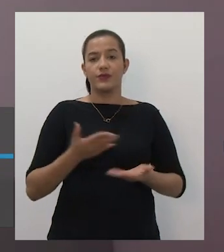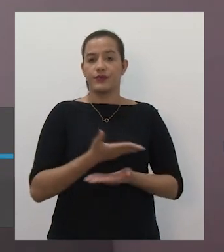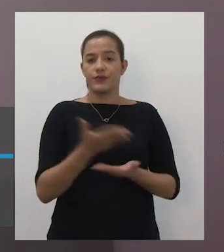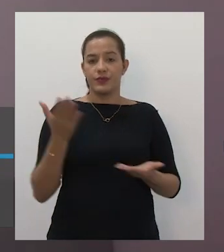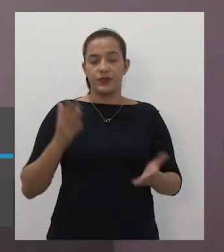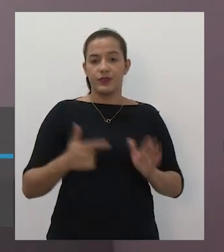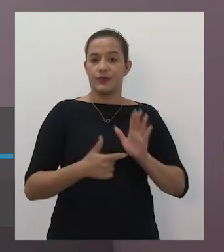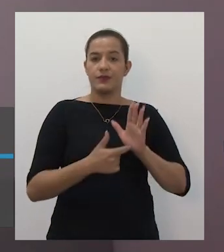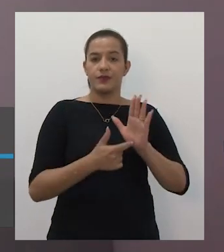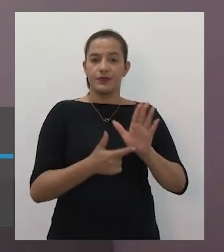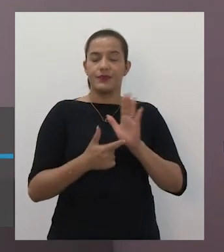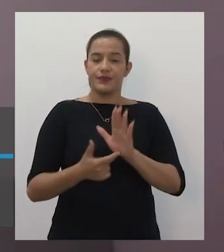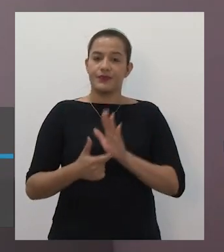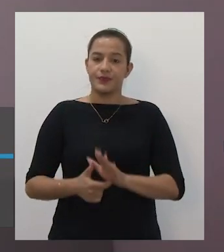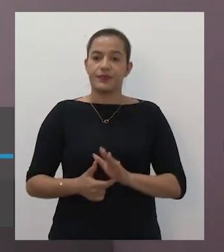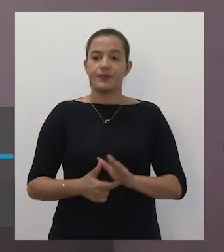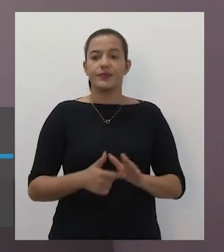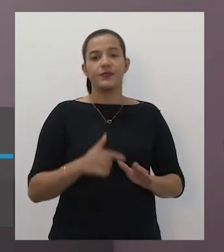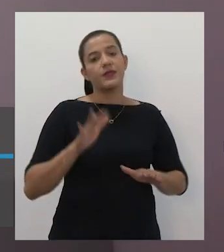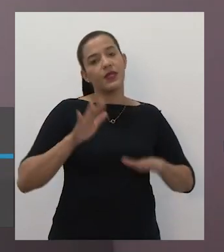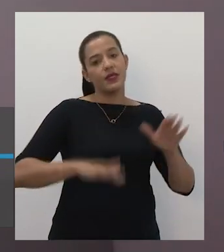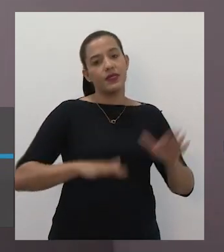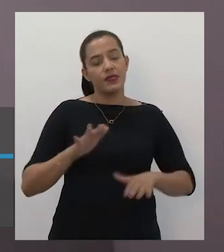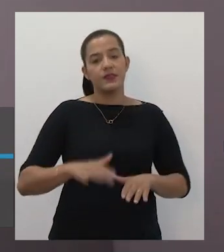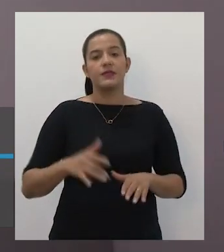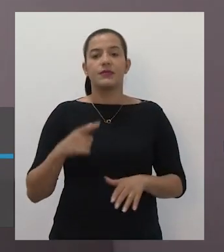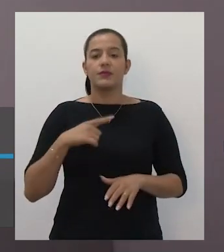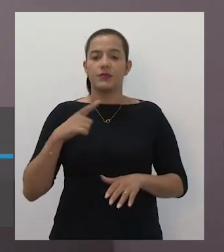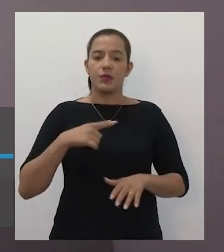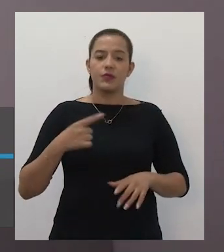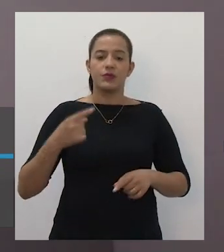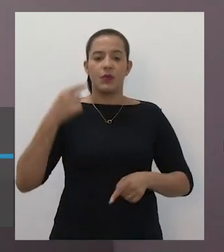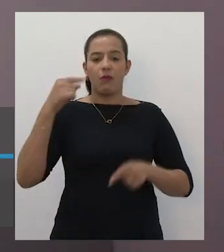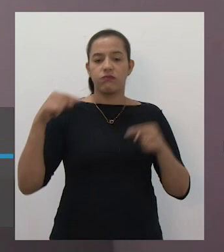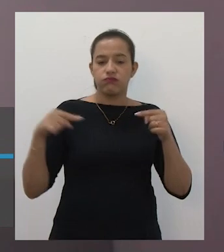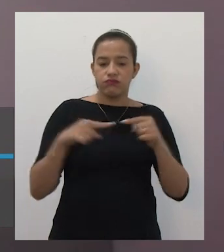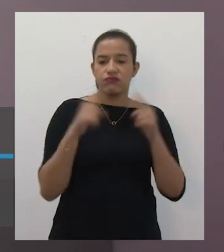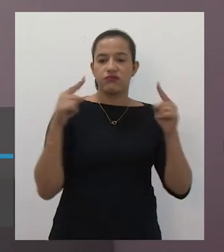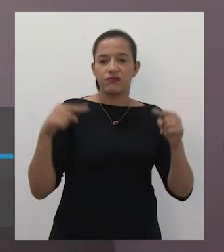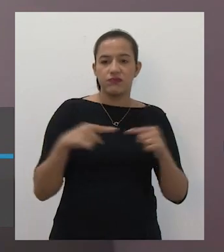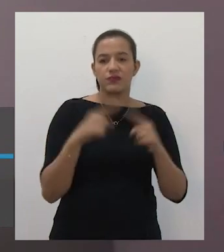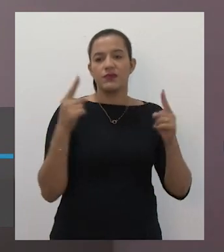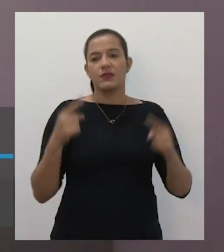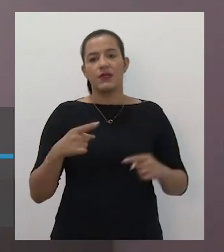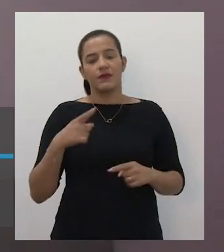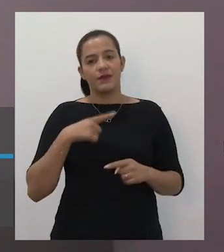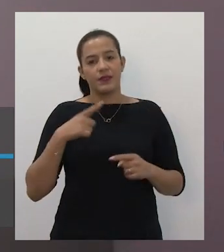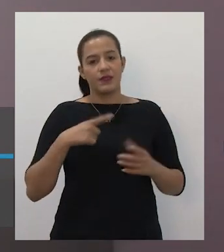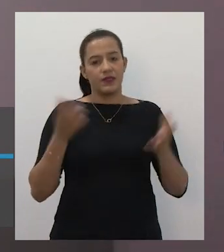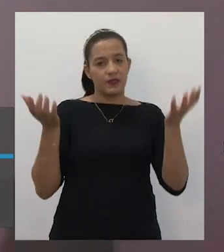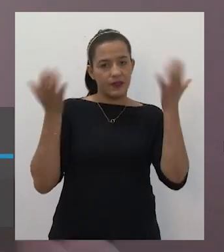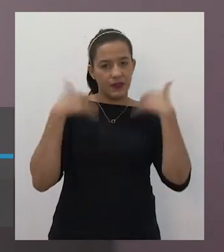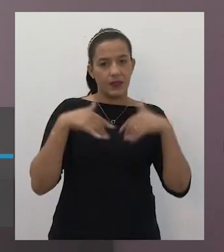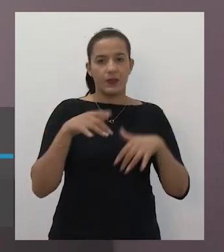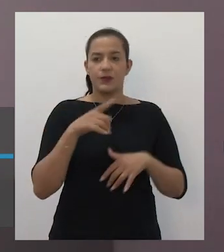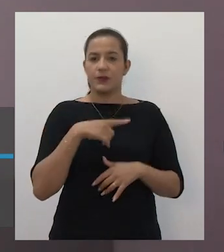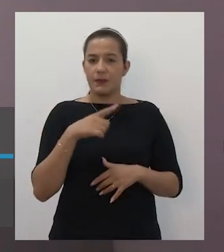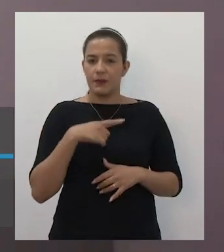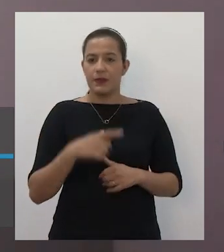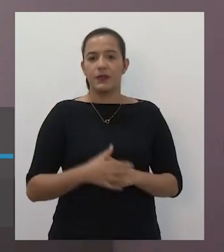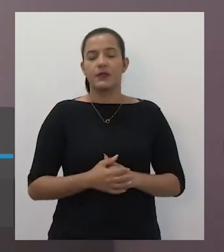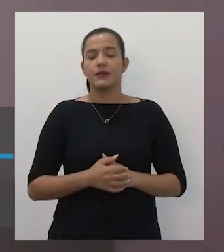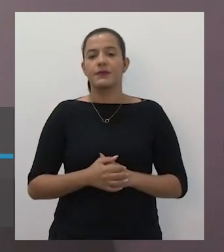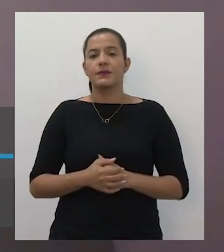no chat. Pode gerar conflito, pode gerar um conflito interno, né? Ou